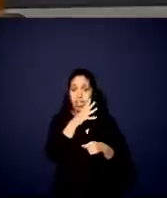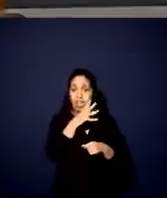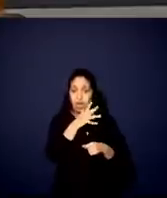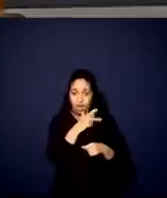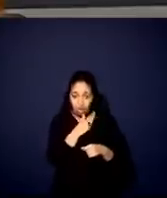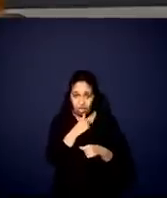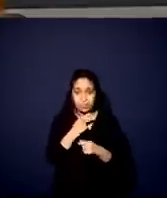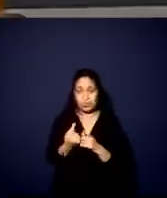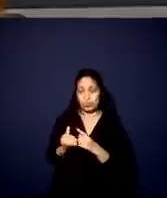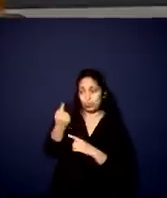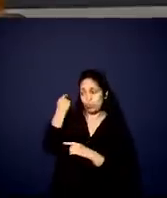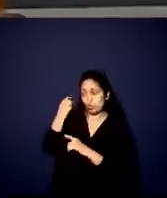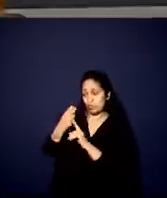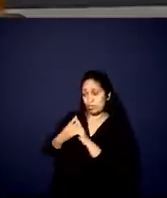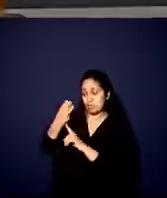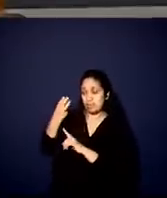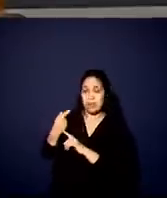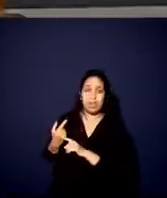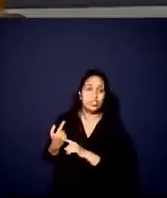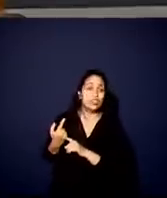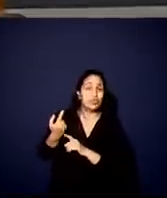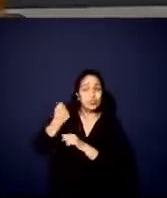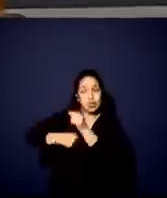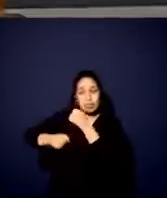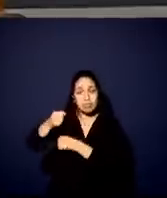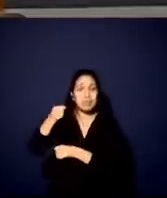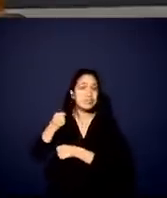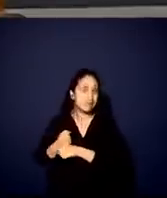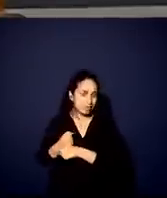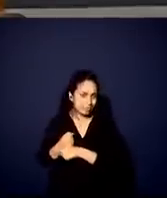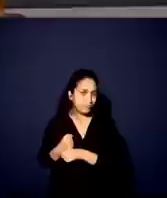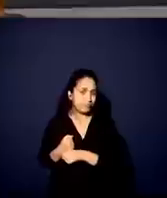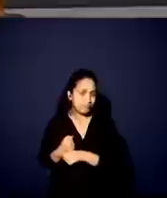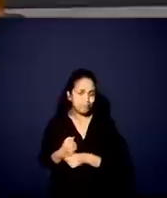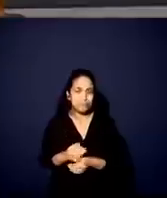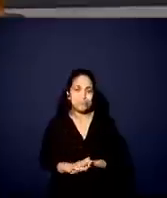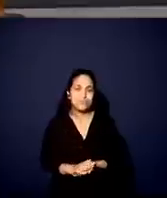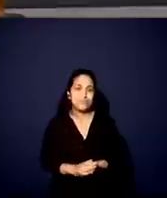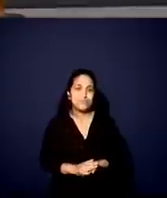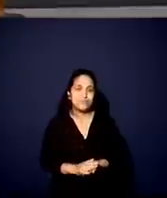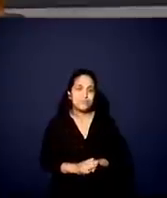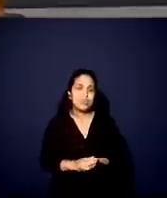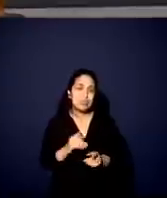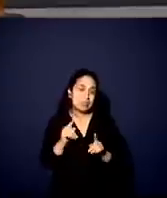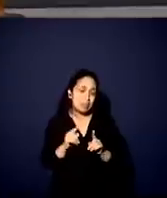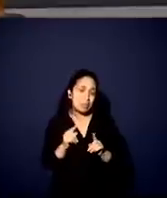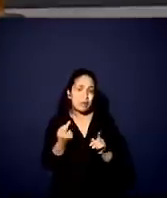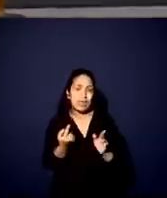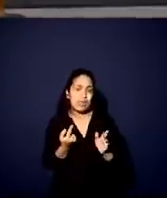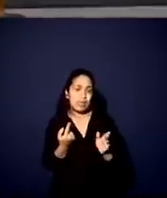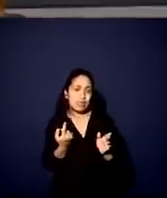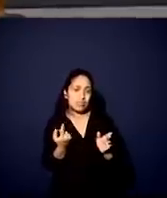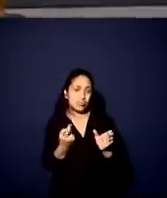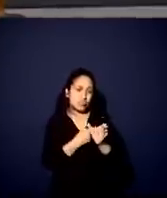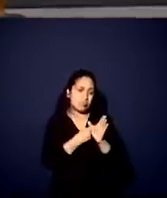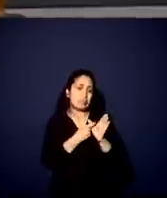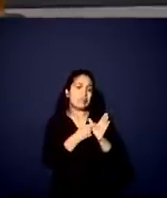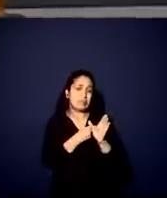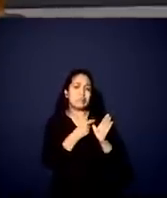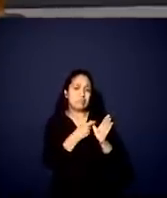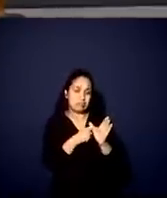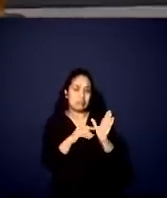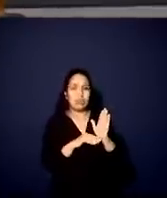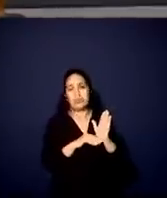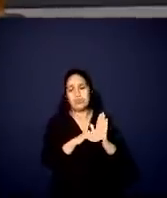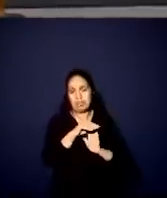último trimestre do ano passado o efeito de juros machuca o crédito tem um aumento de inadimplência então é normal mas